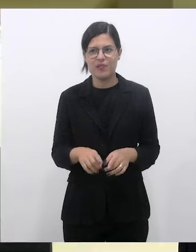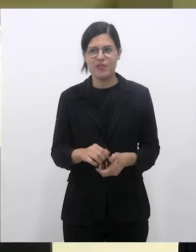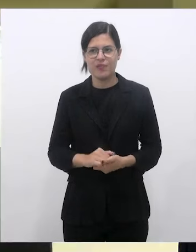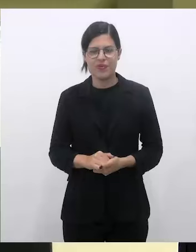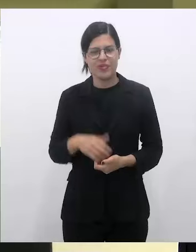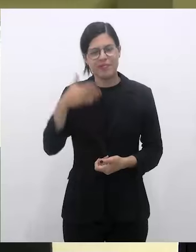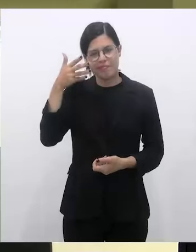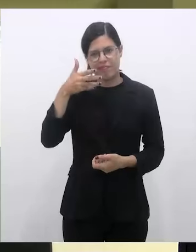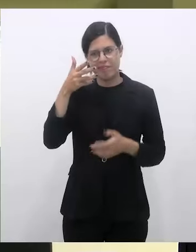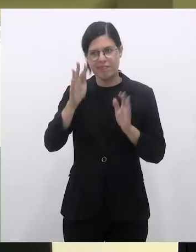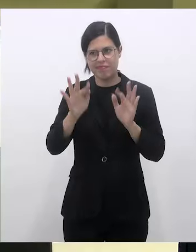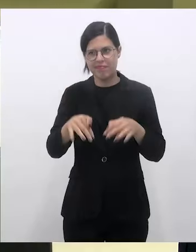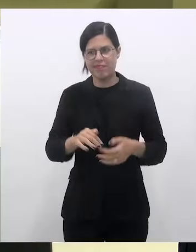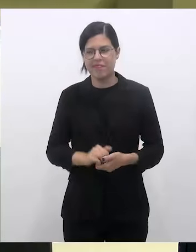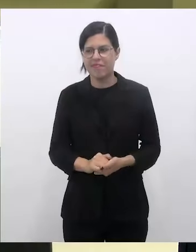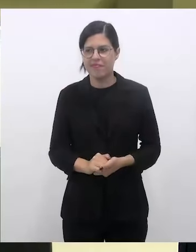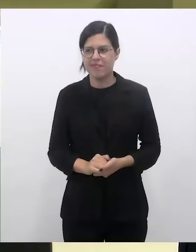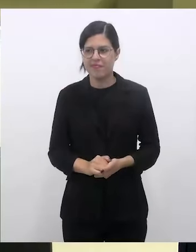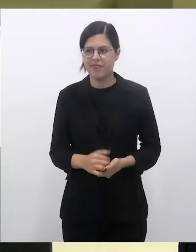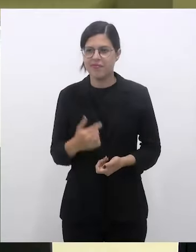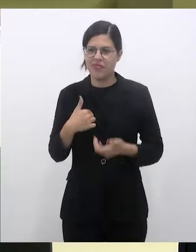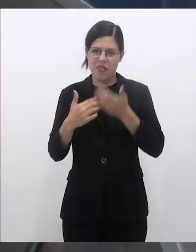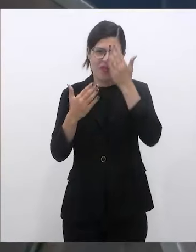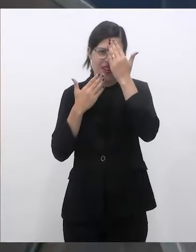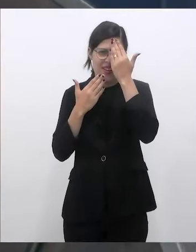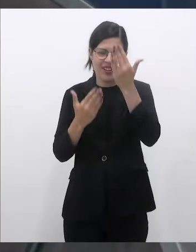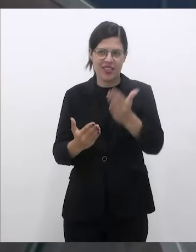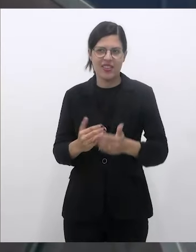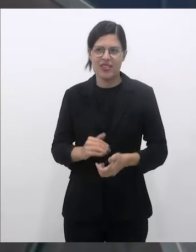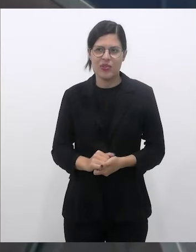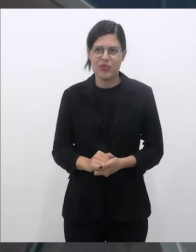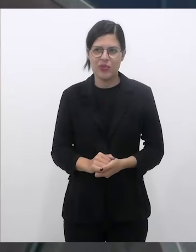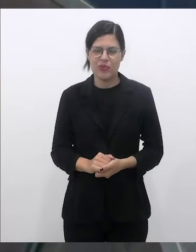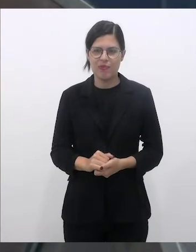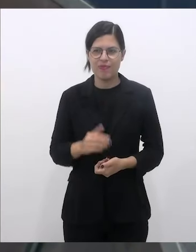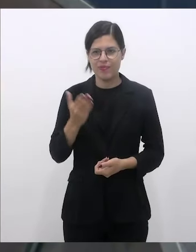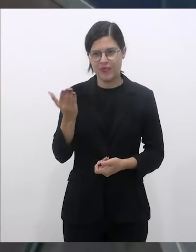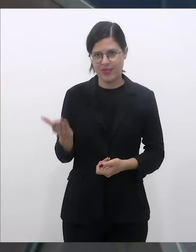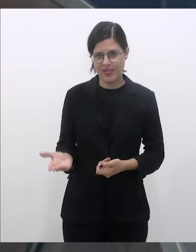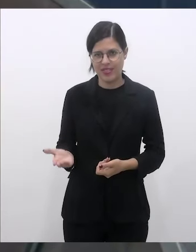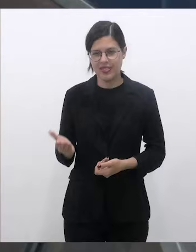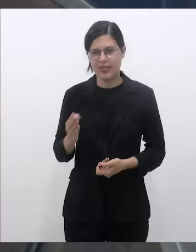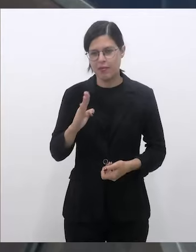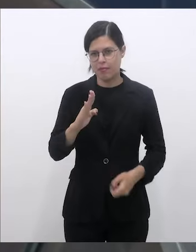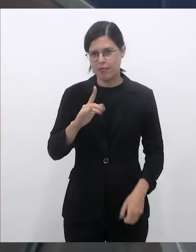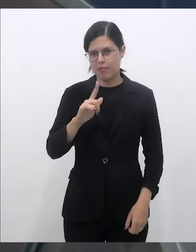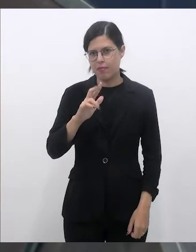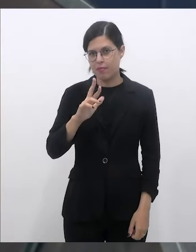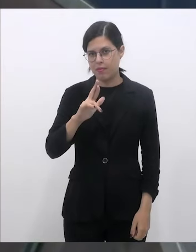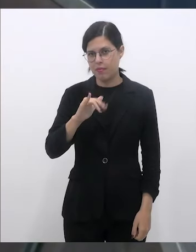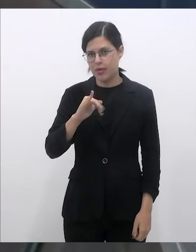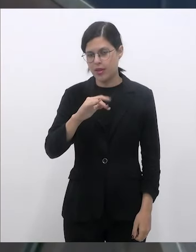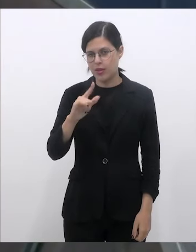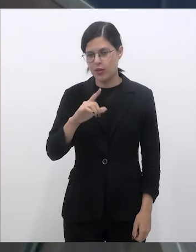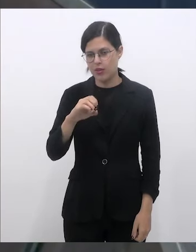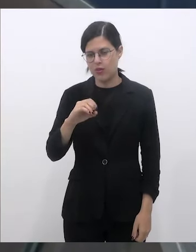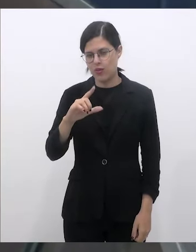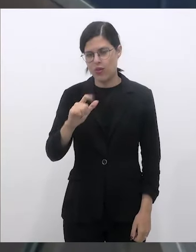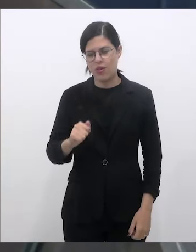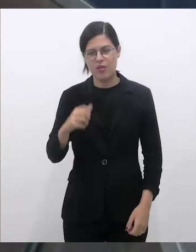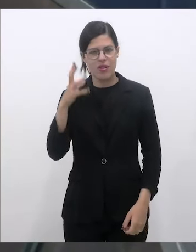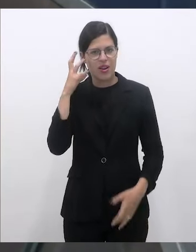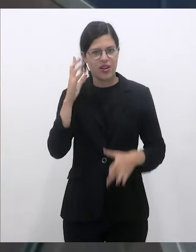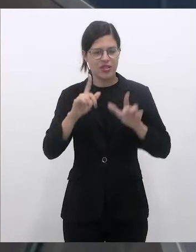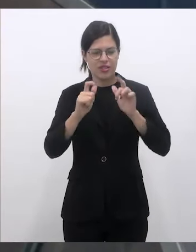a palavra aberta para suas considerações finais. Eu agradeço imensamente a você, Brizola, a Rádio e